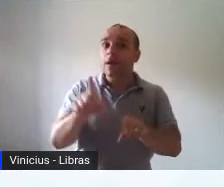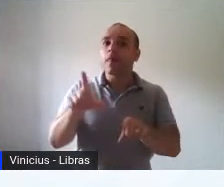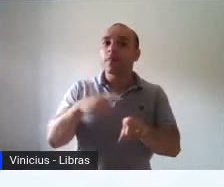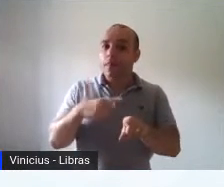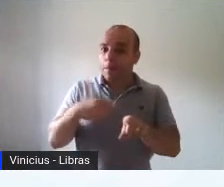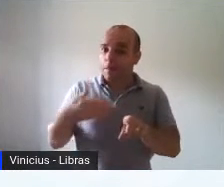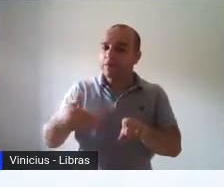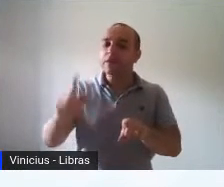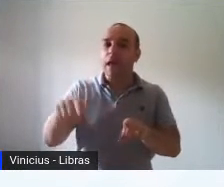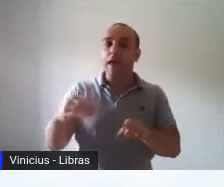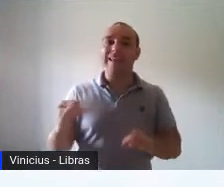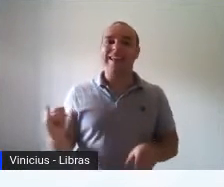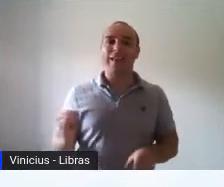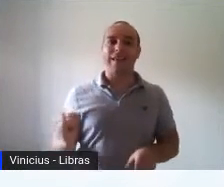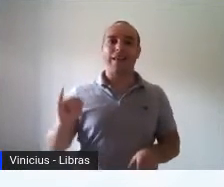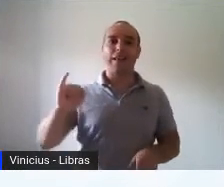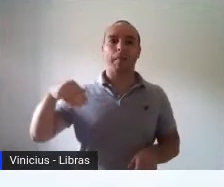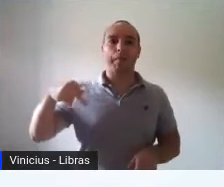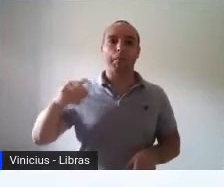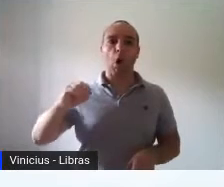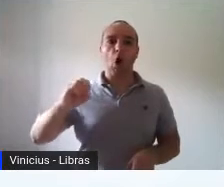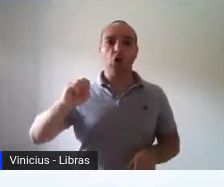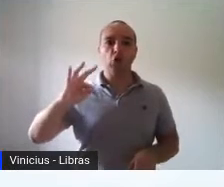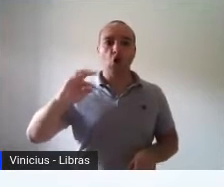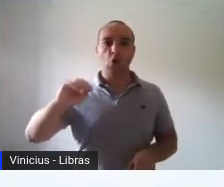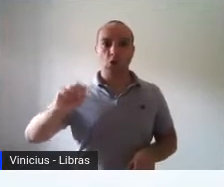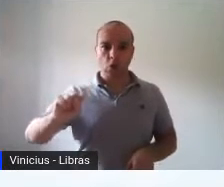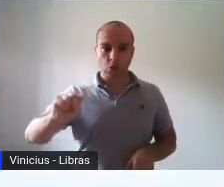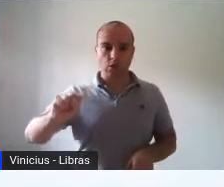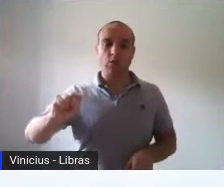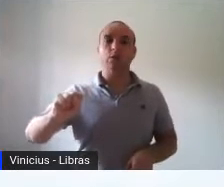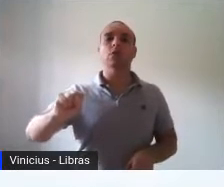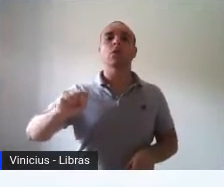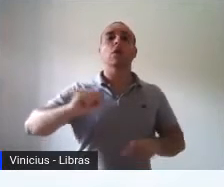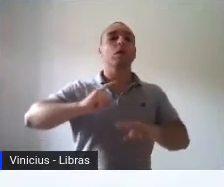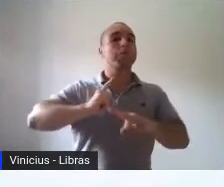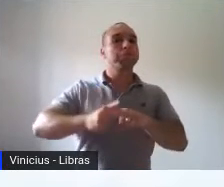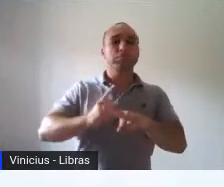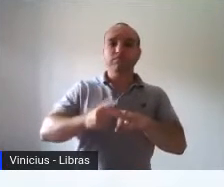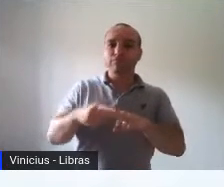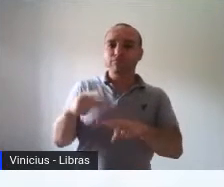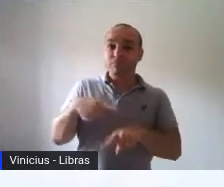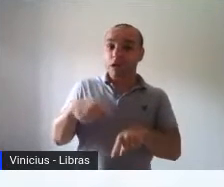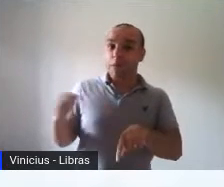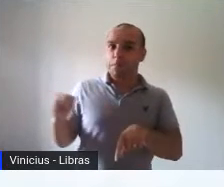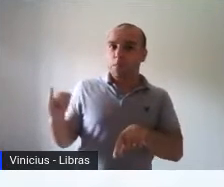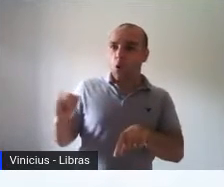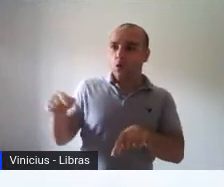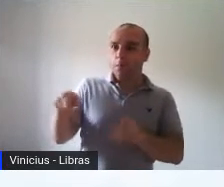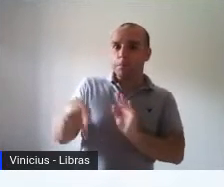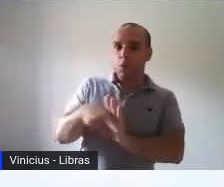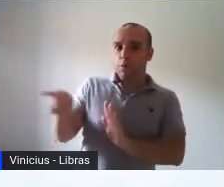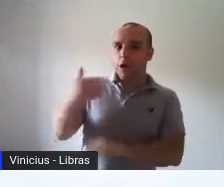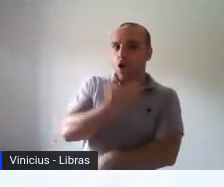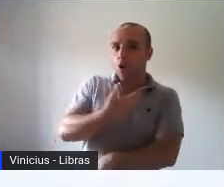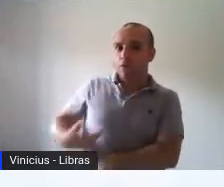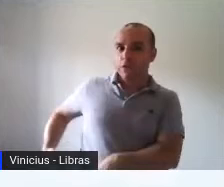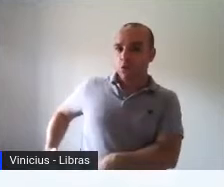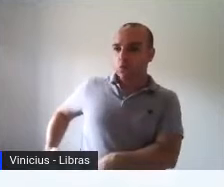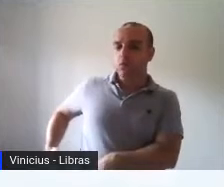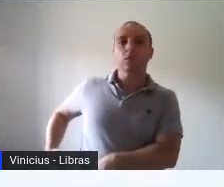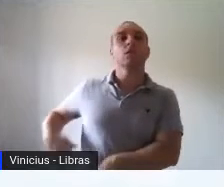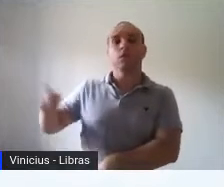se intensificar esse ano, porque alguns reajustes foram represados, né, em função da pandemia, né?